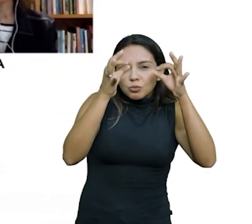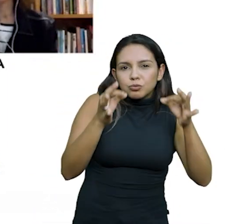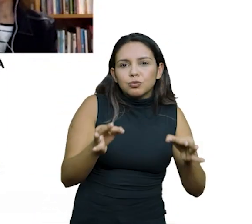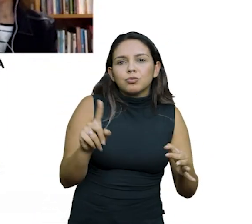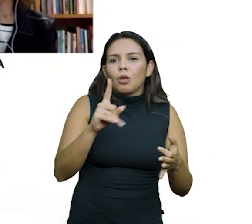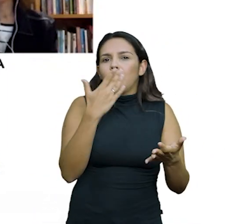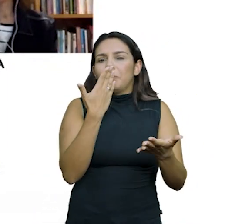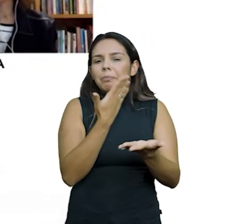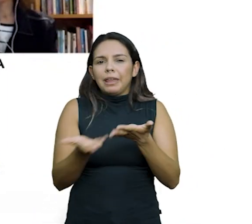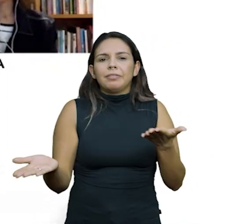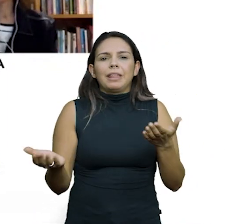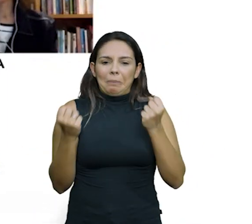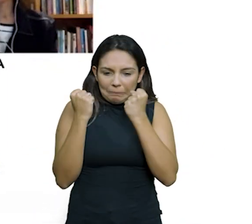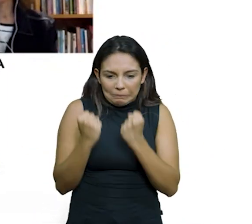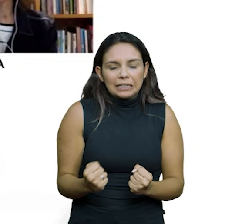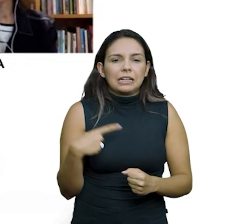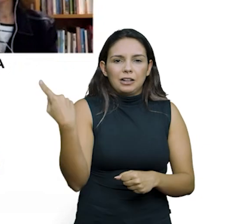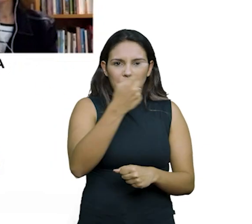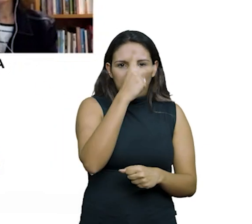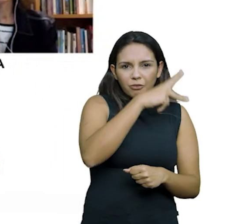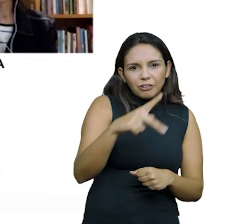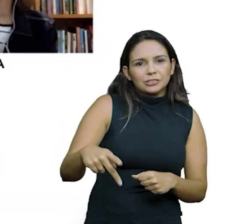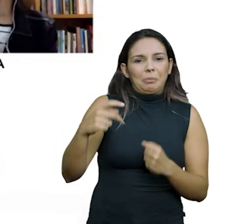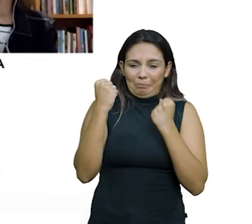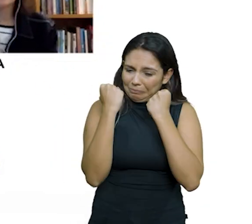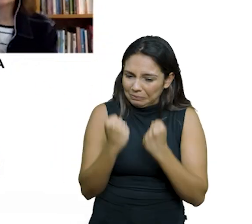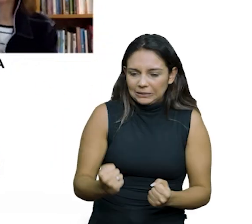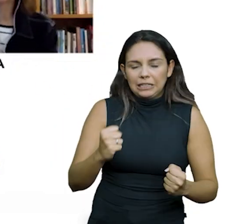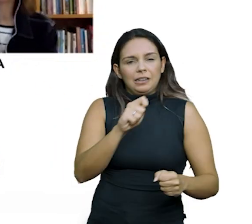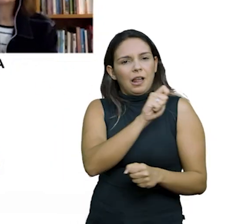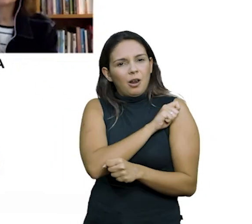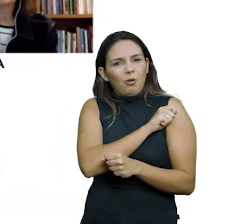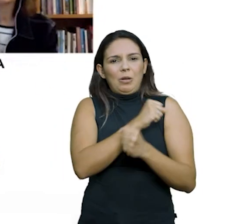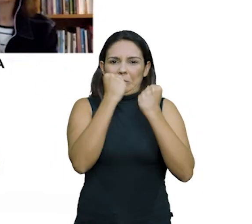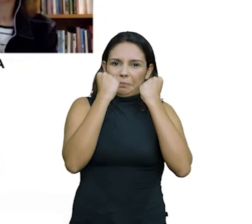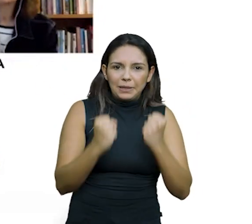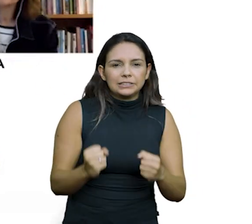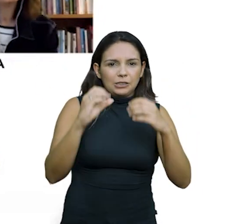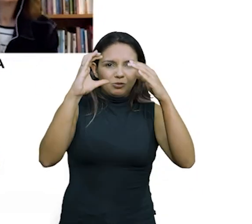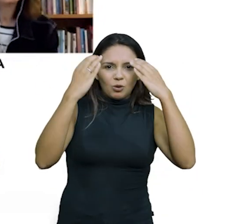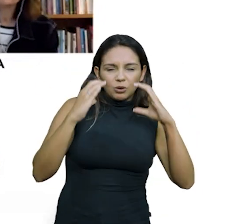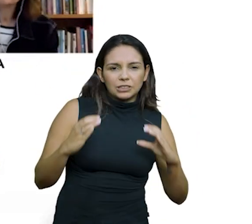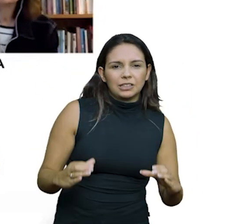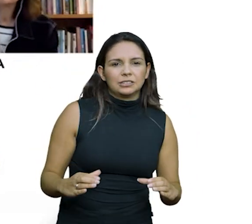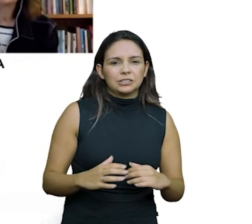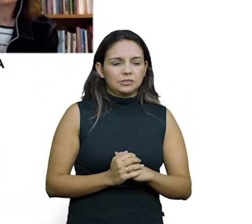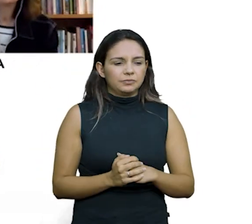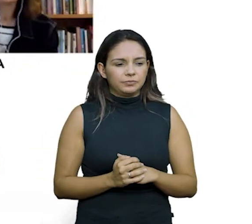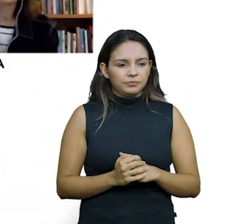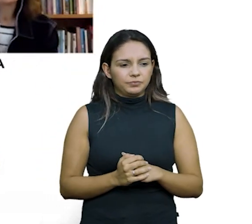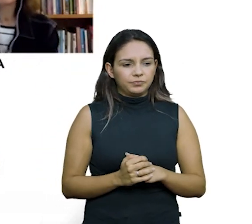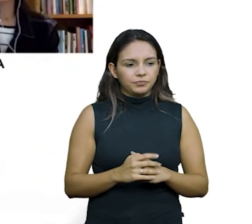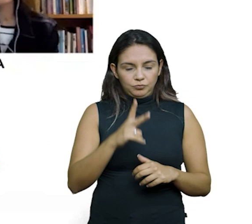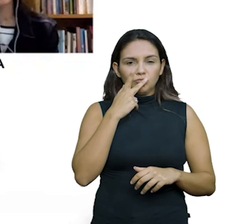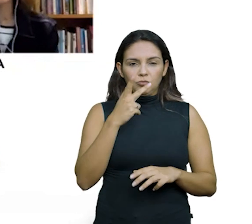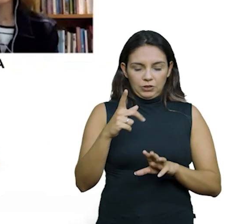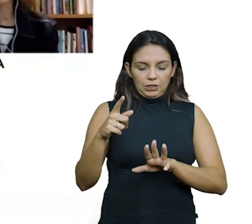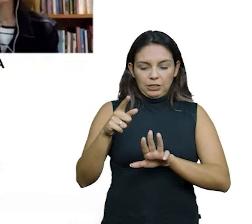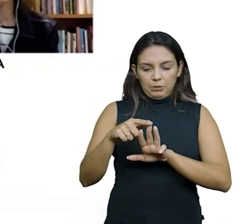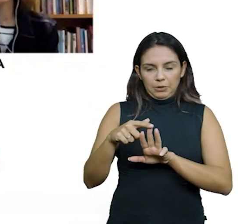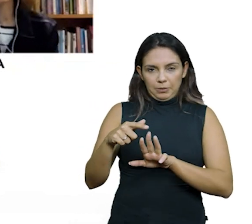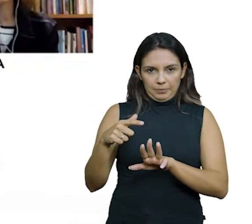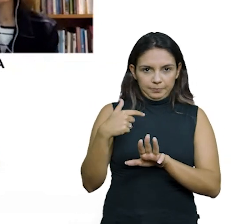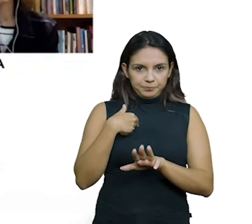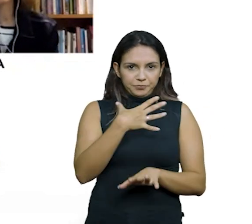E isso tá pesado para professores, para alunos, para escola, para coordenação. Tá, a Manuela, lá no Instituto